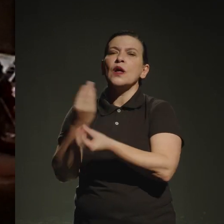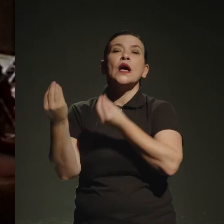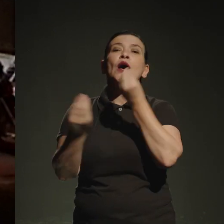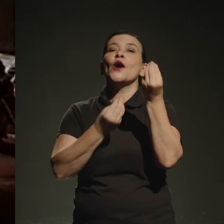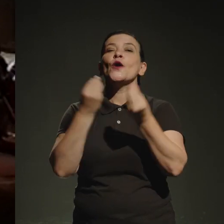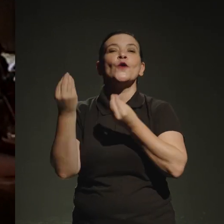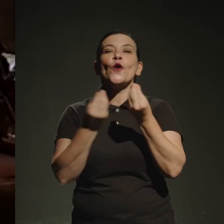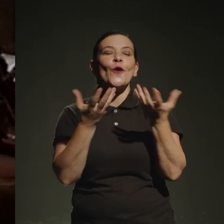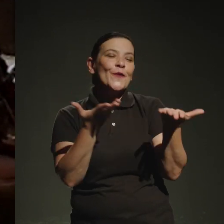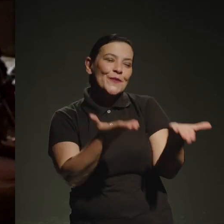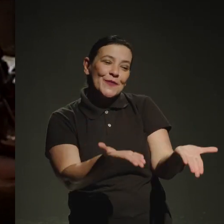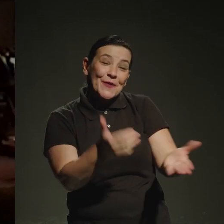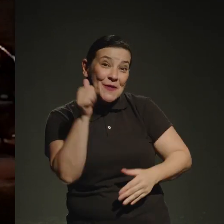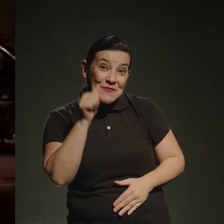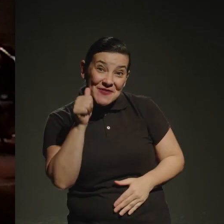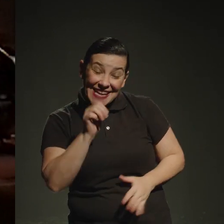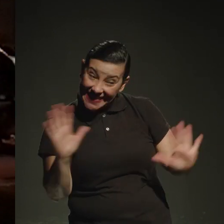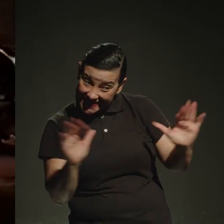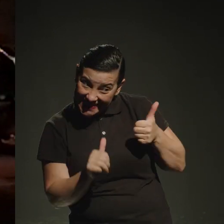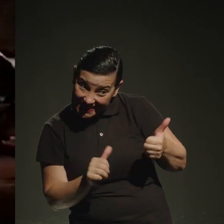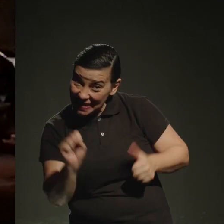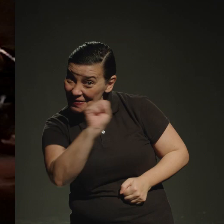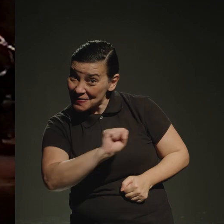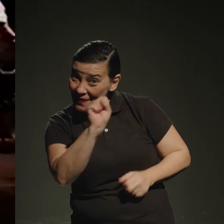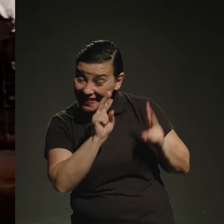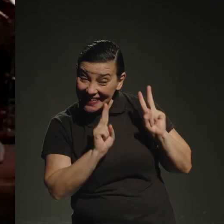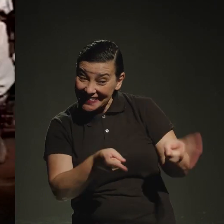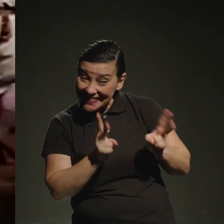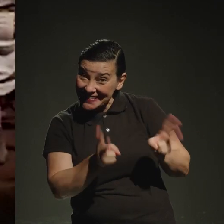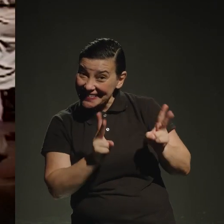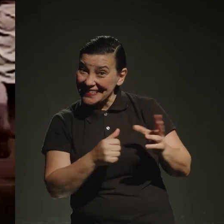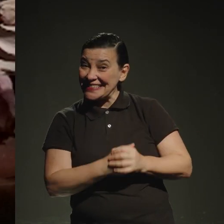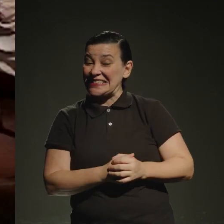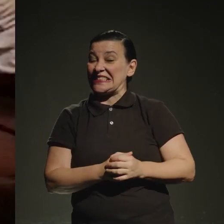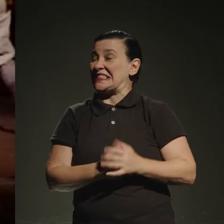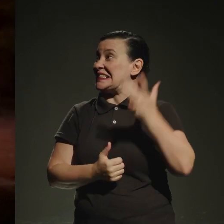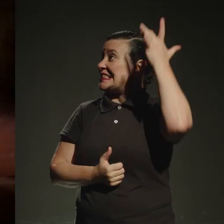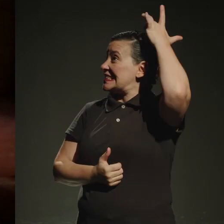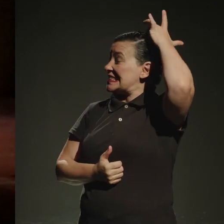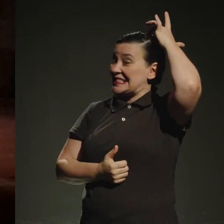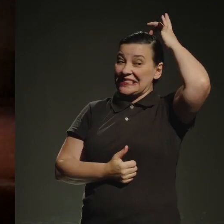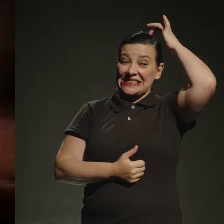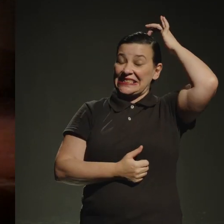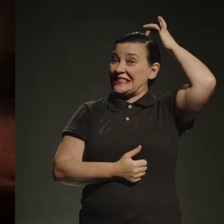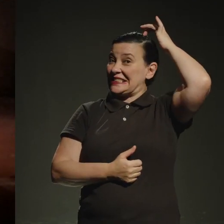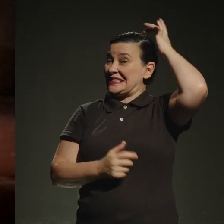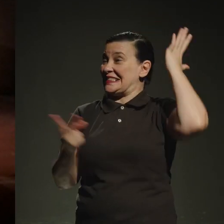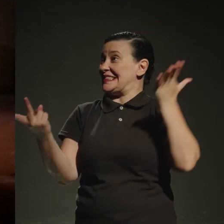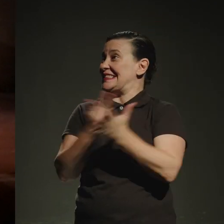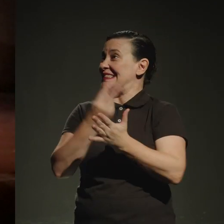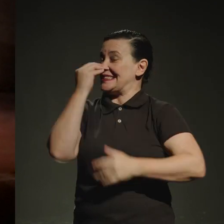apreciar beber umas e outras. Olha, nada mais humano. Buenos dias,